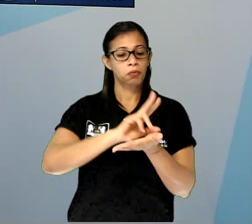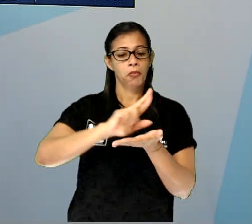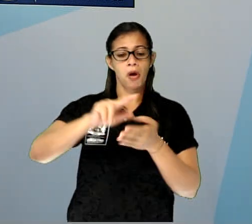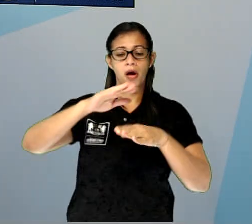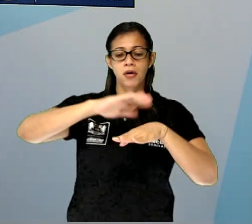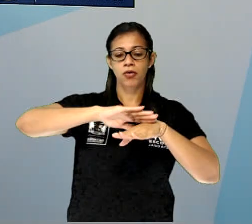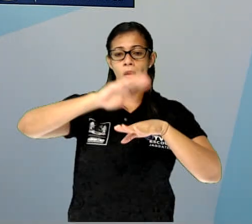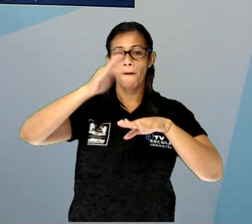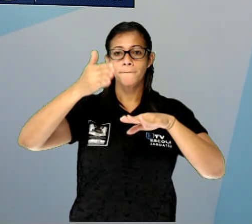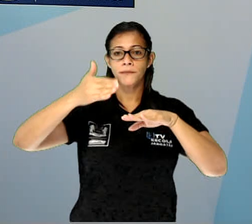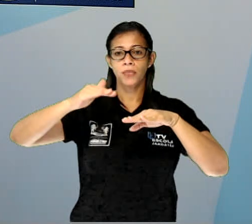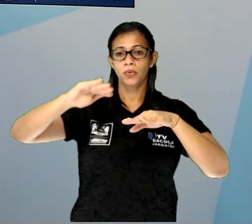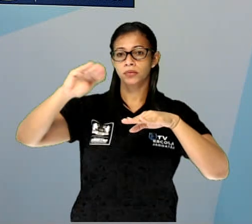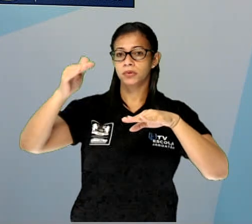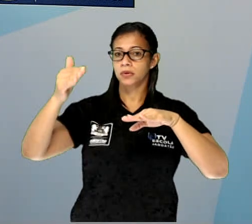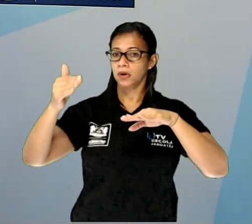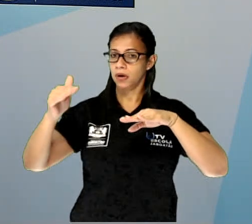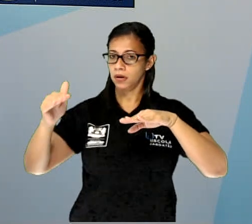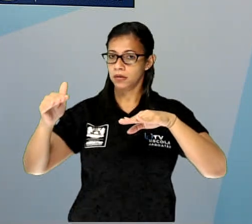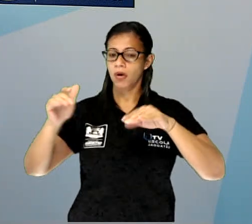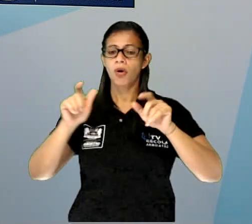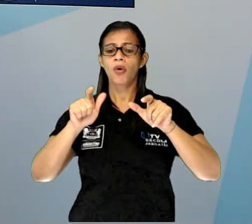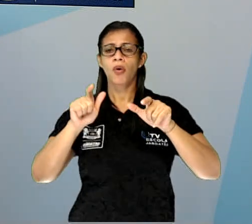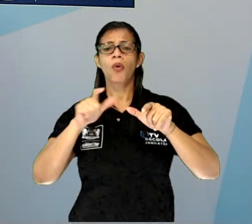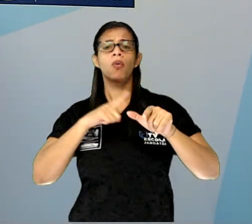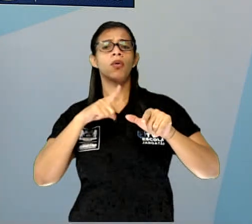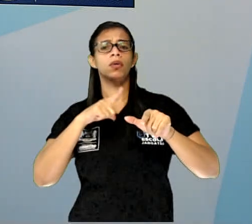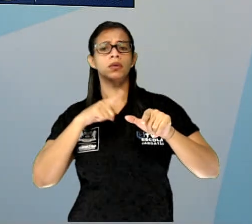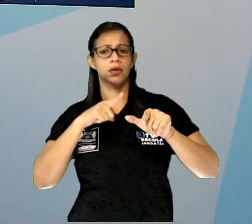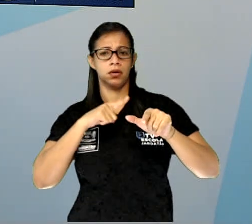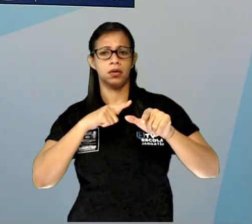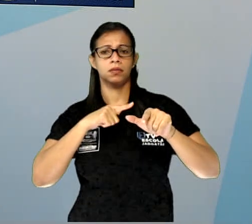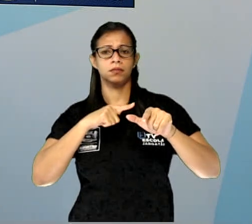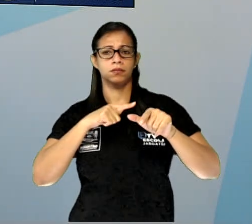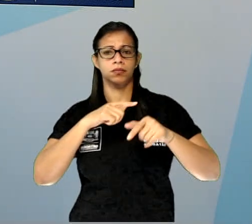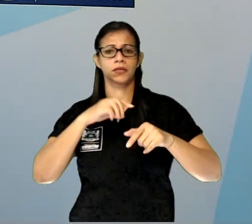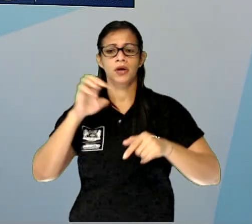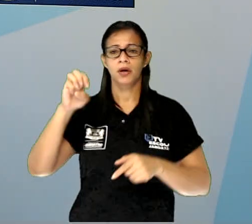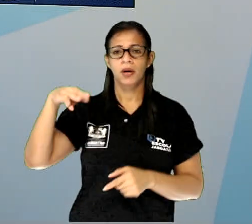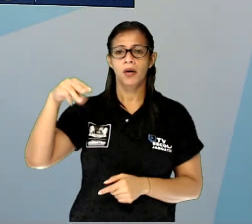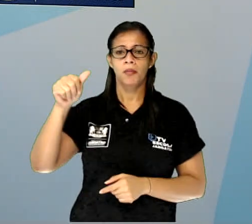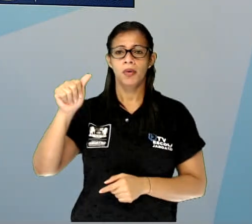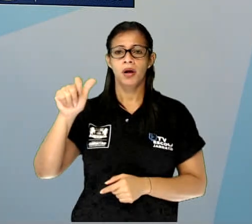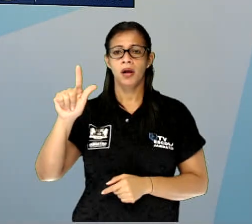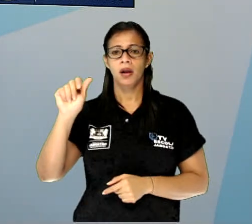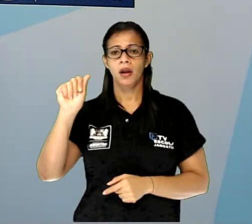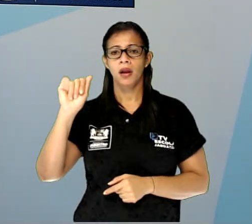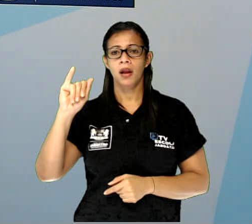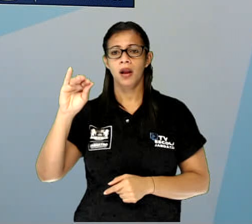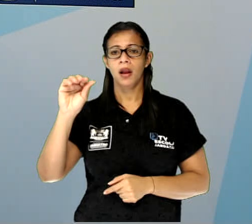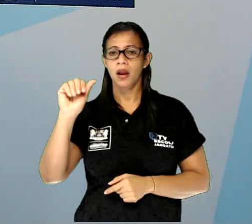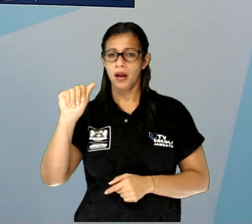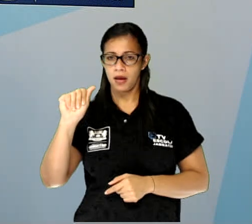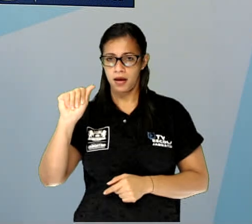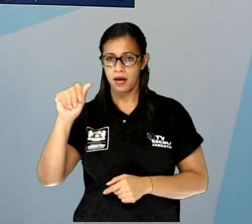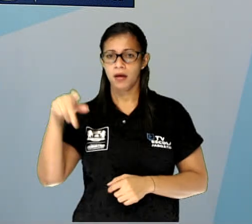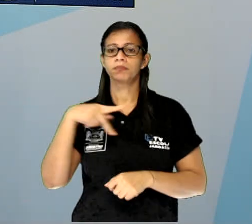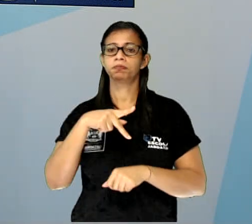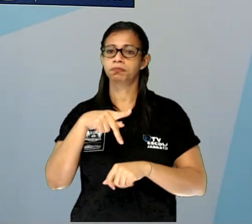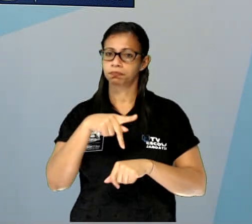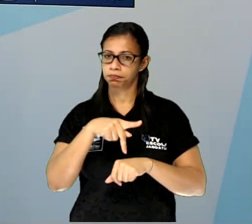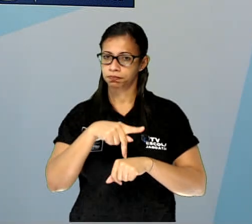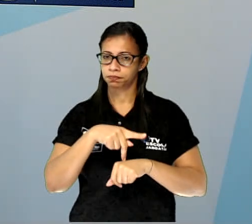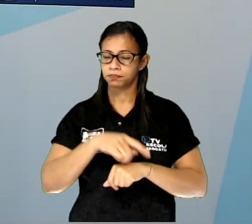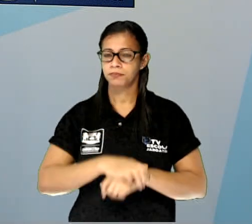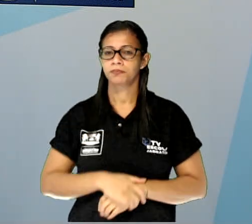Himalaia, que fica lá na Ásia, né? Entre a região ali da Índia e da China. Nós temos também as